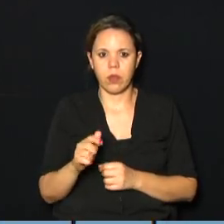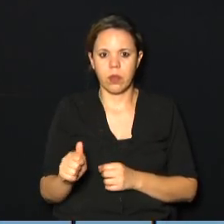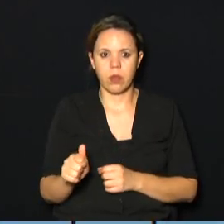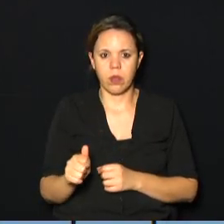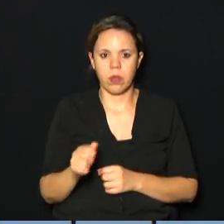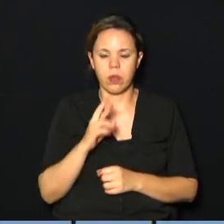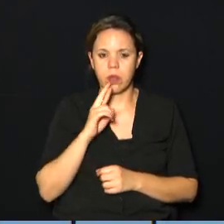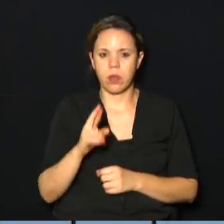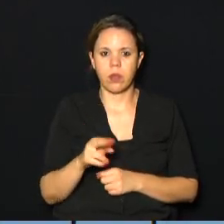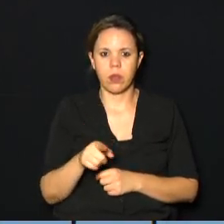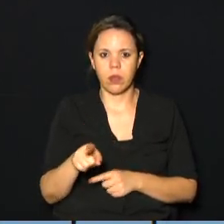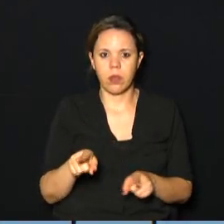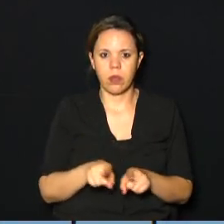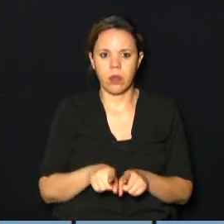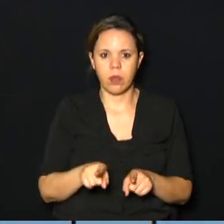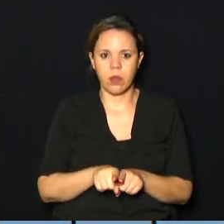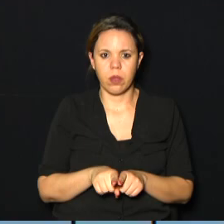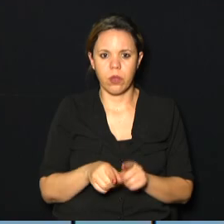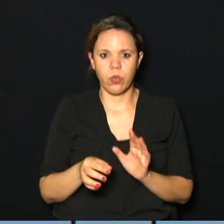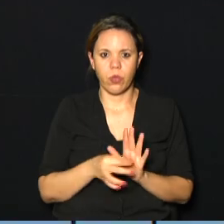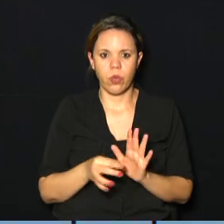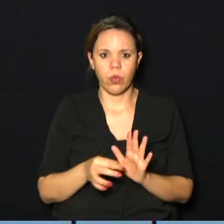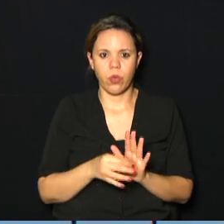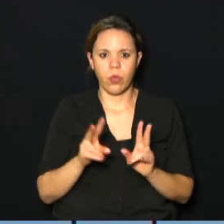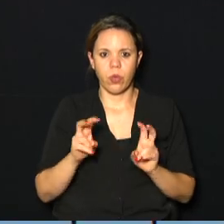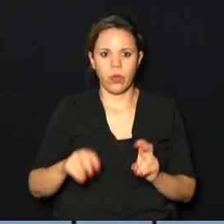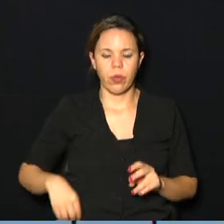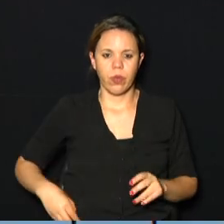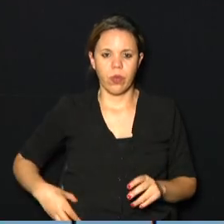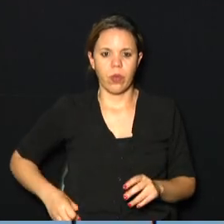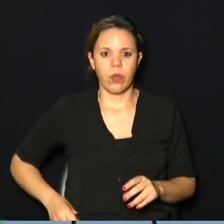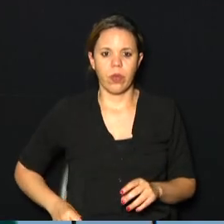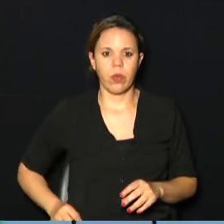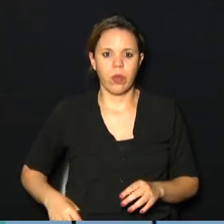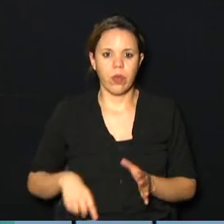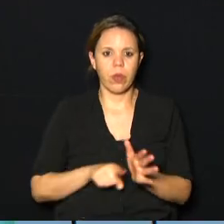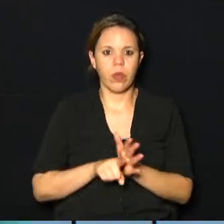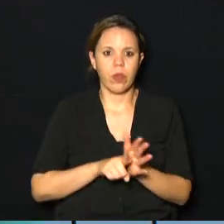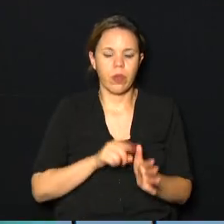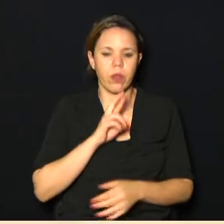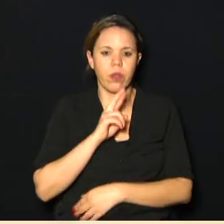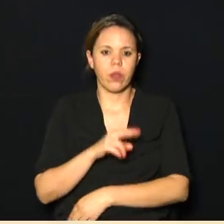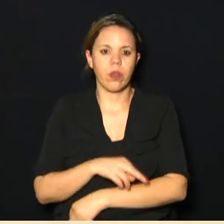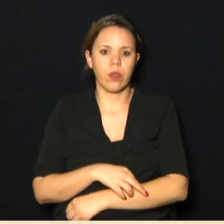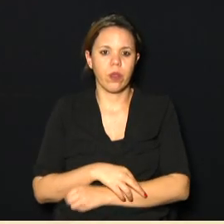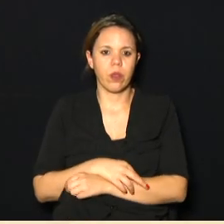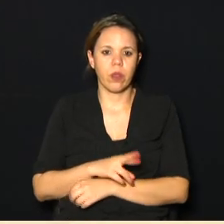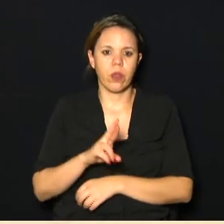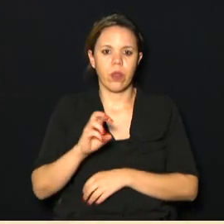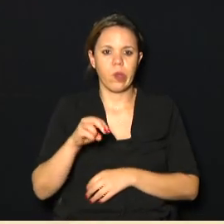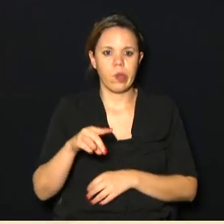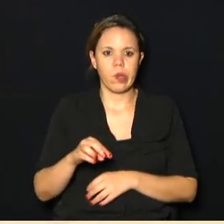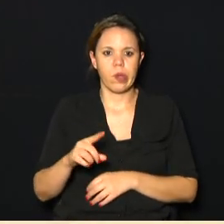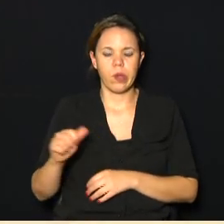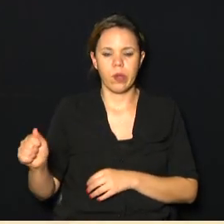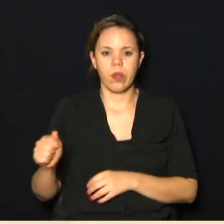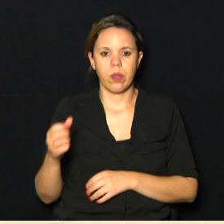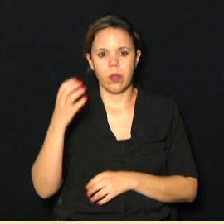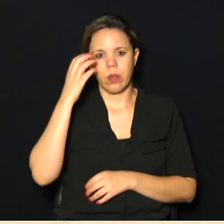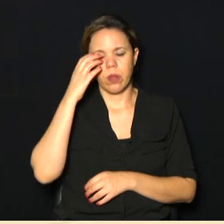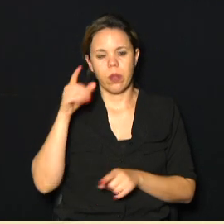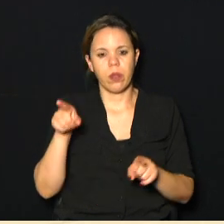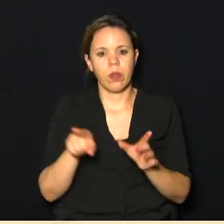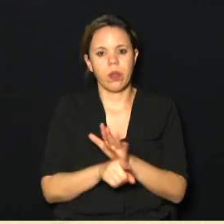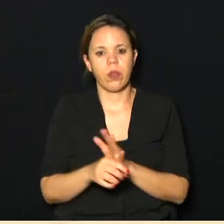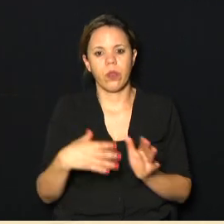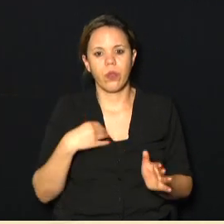para responder e você também até pode sugerir outros temas aqui, que eu vou atrás das respostas. A Romilda, do bairro Taquaral, está